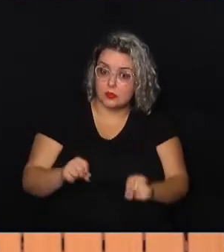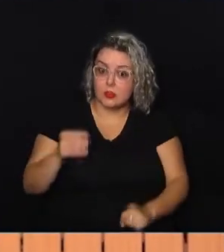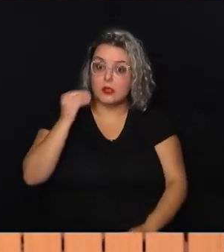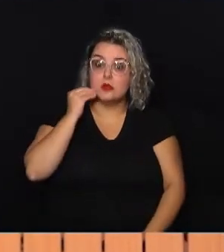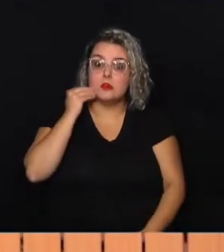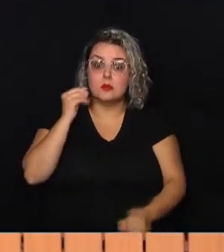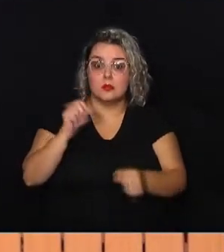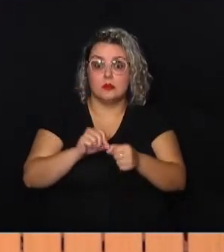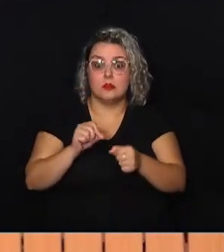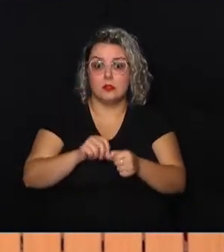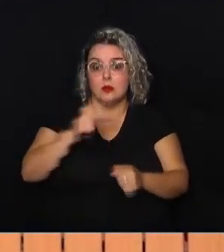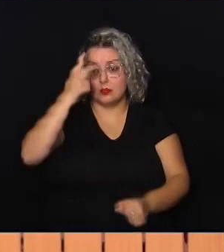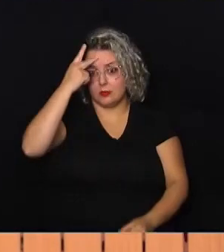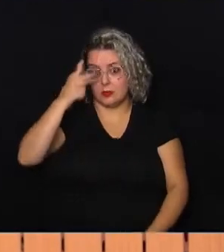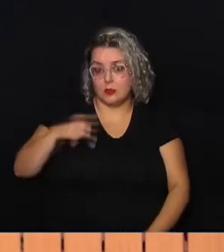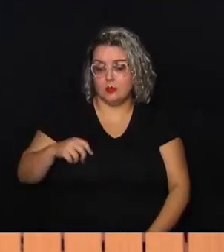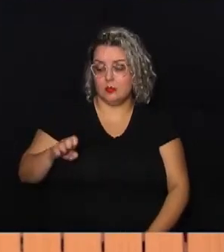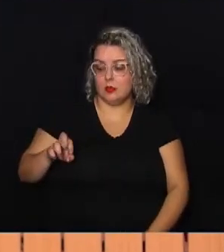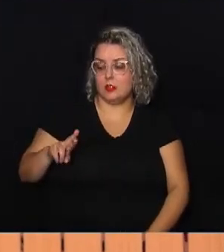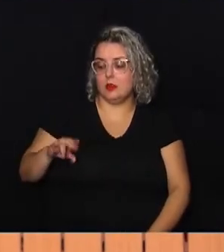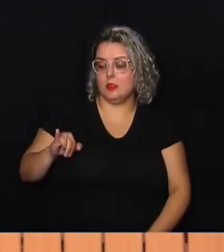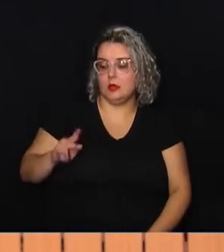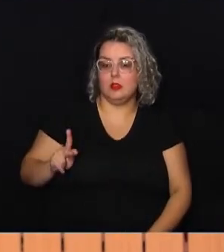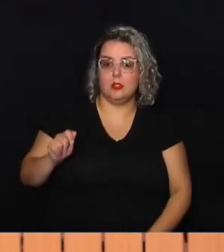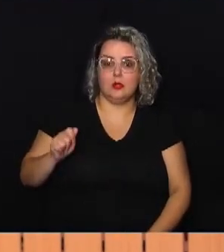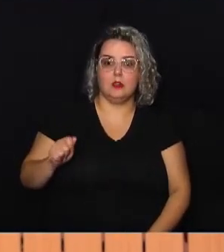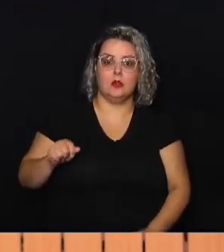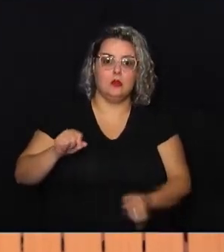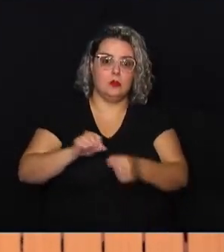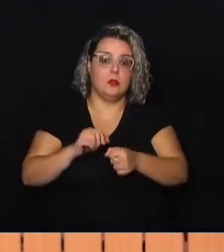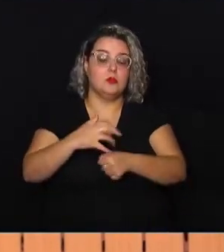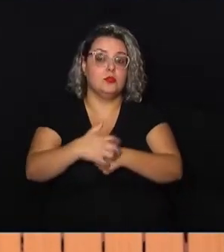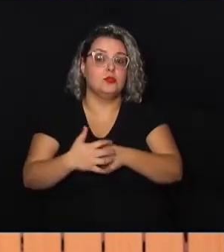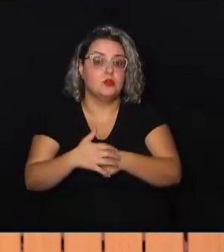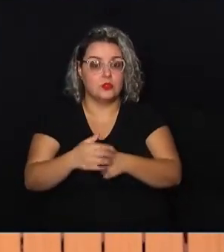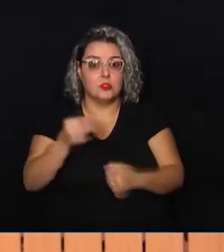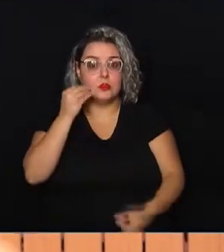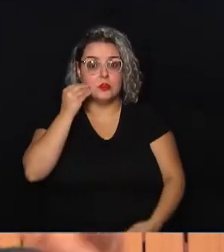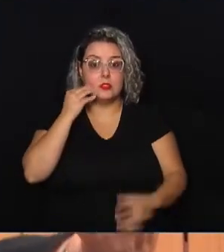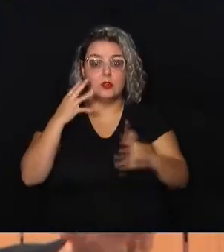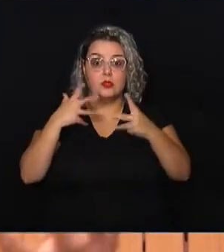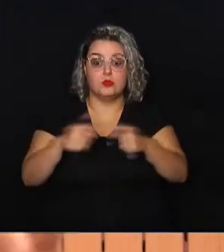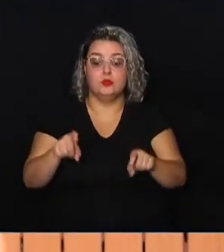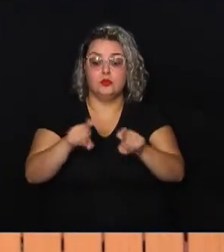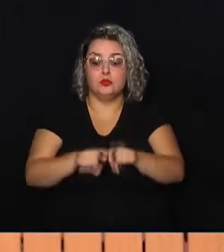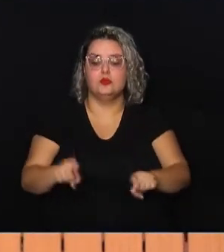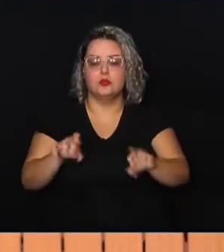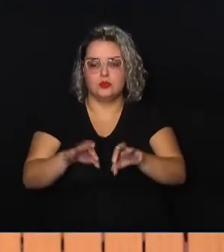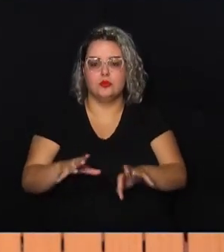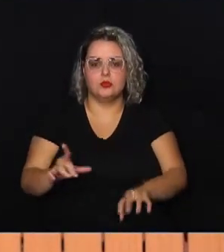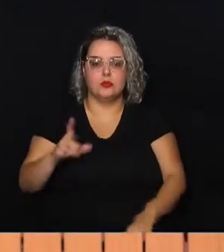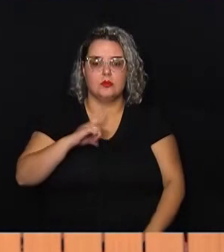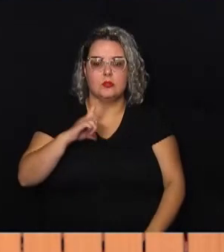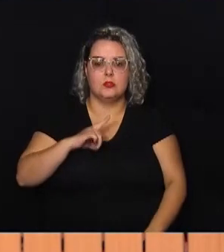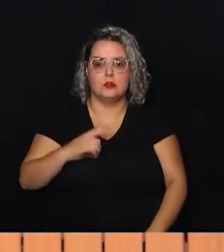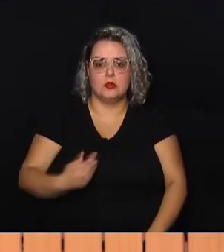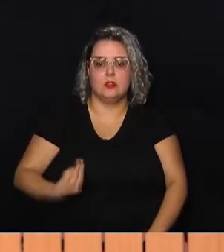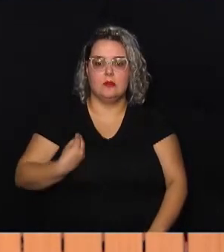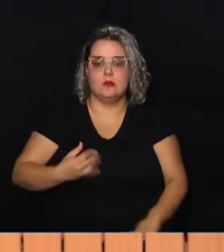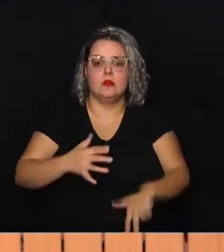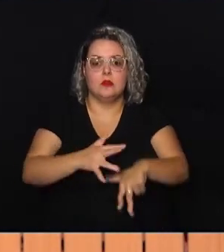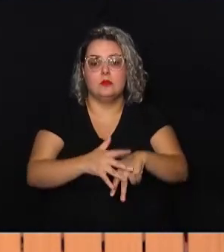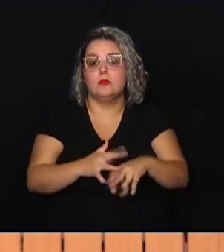fazer, a própria Érica falou, de fazer prontuários eletrônicos, tentar ter tudo isso em computador, ter a vida do doente para que todos